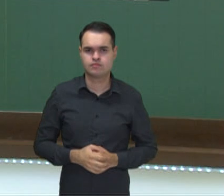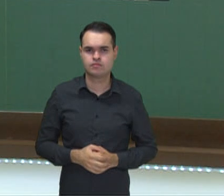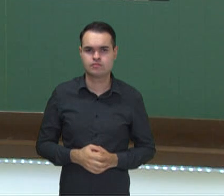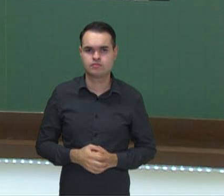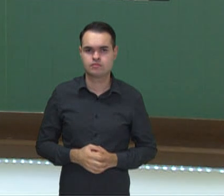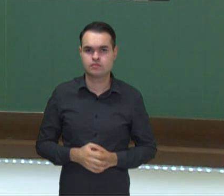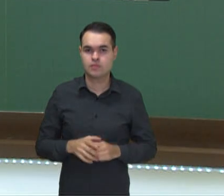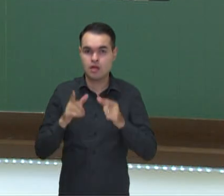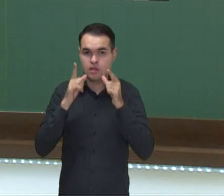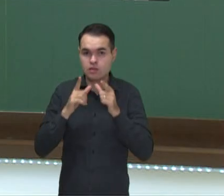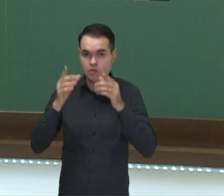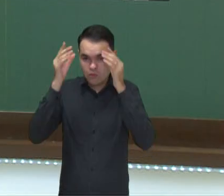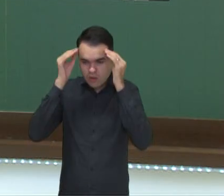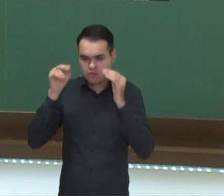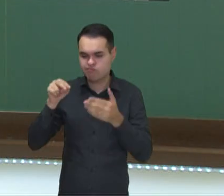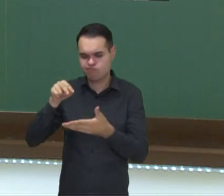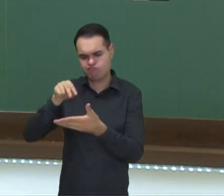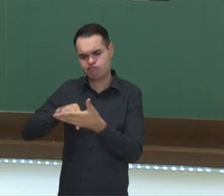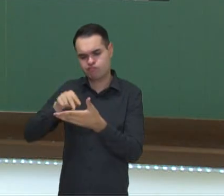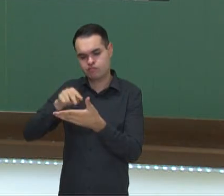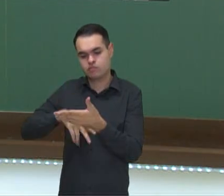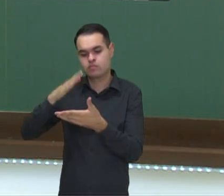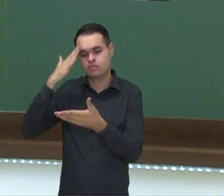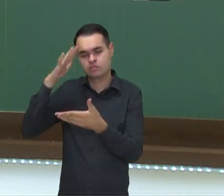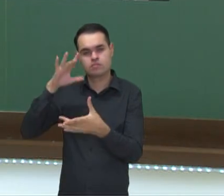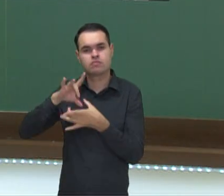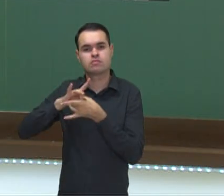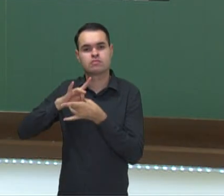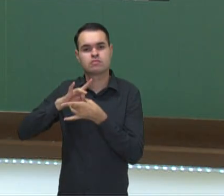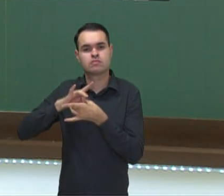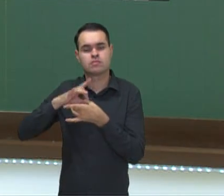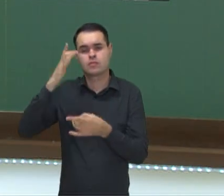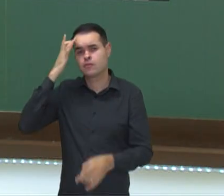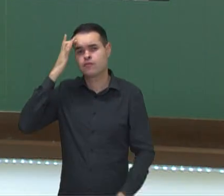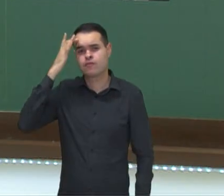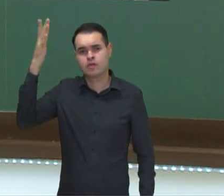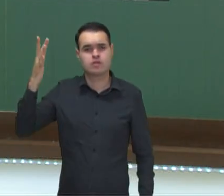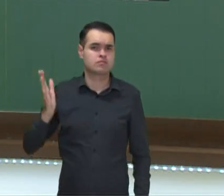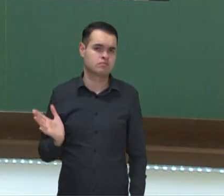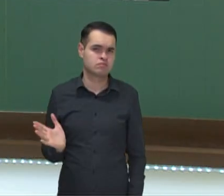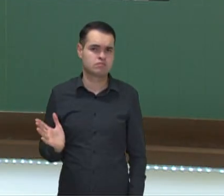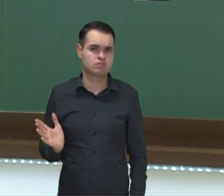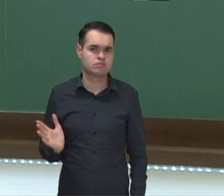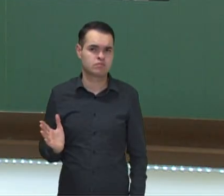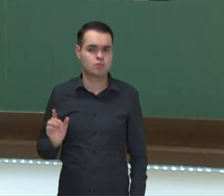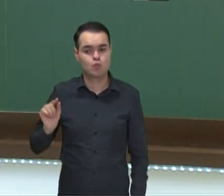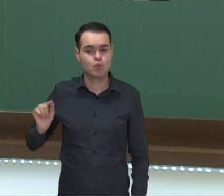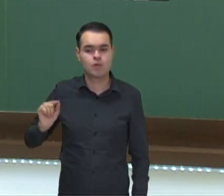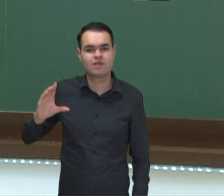a linguagem familiar ao leitor é justamente para uma fácil compreensão do que é científico.